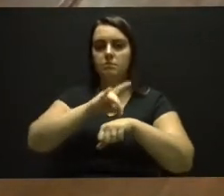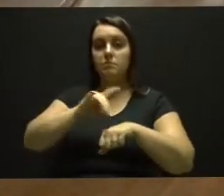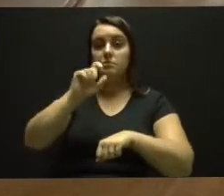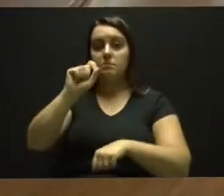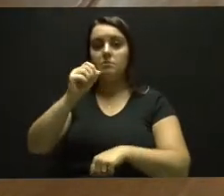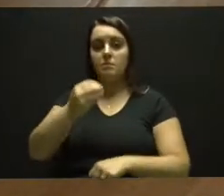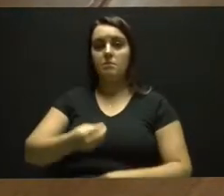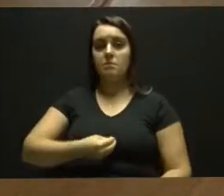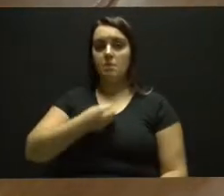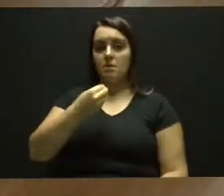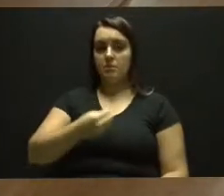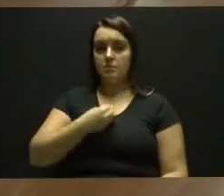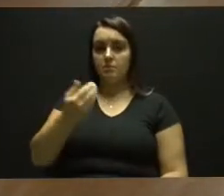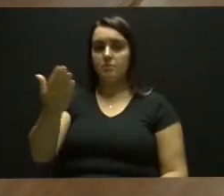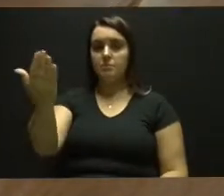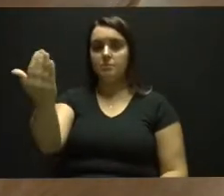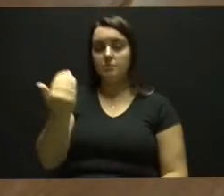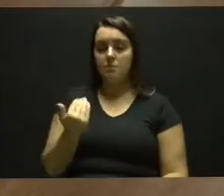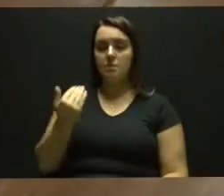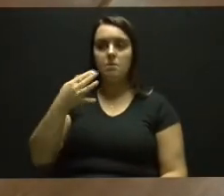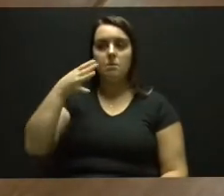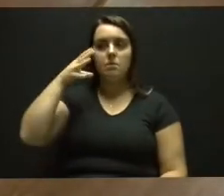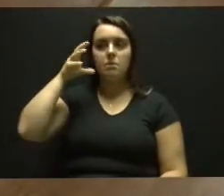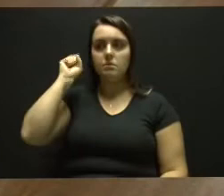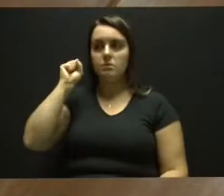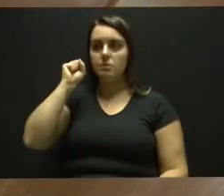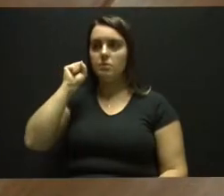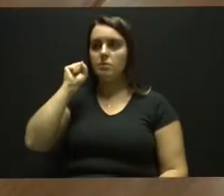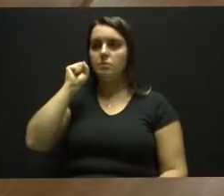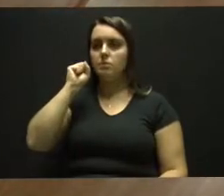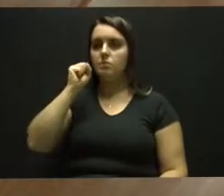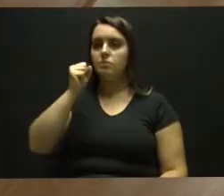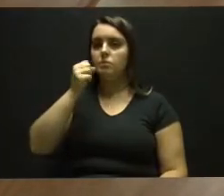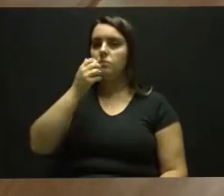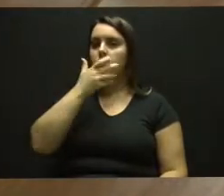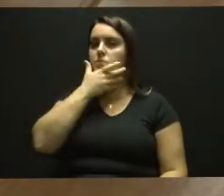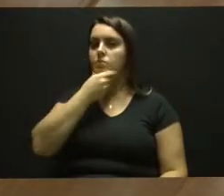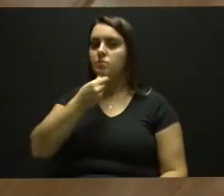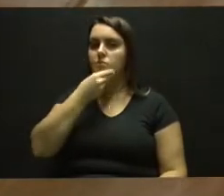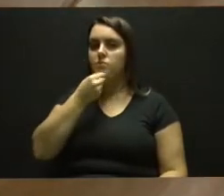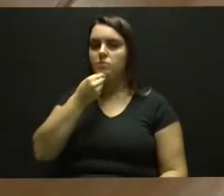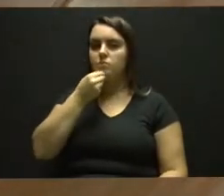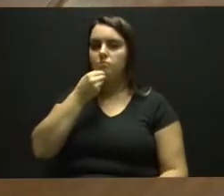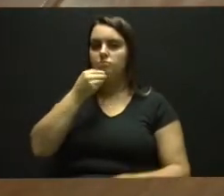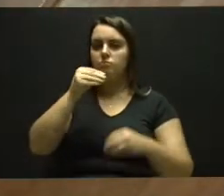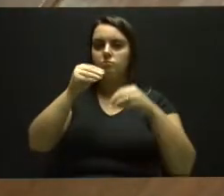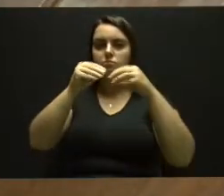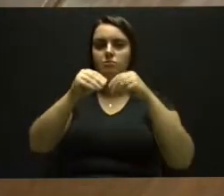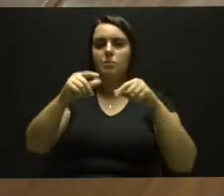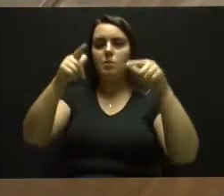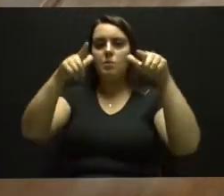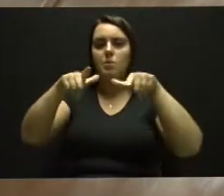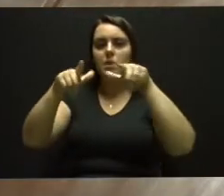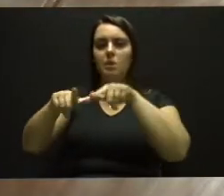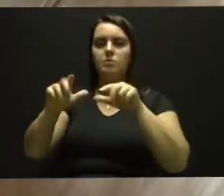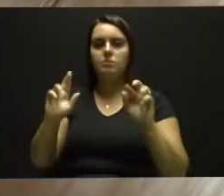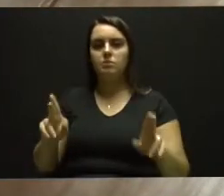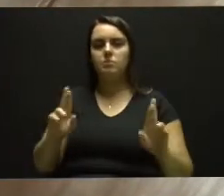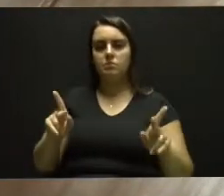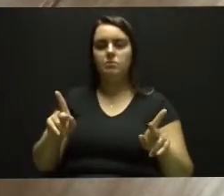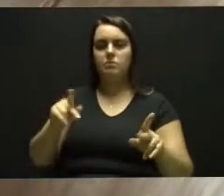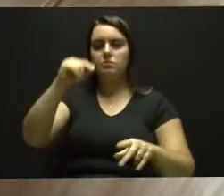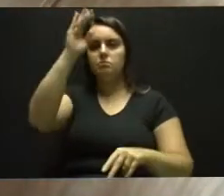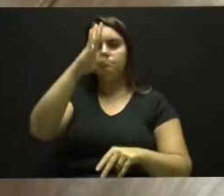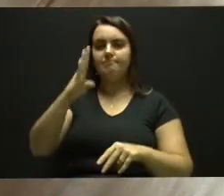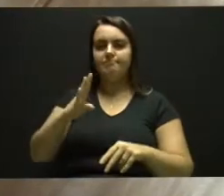vídeo ouvir homens de terra estranha o brasil de minha alma atormentada e aflito